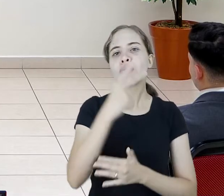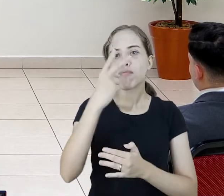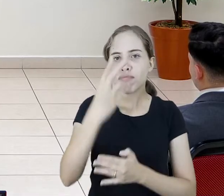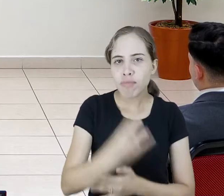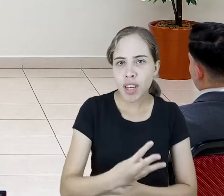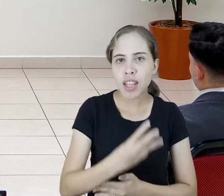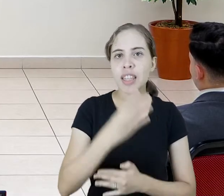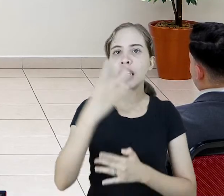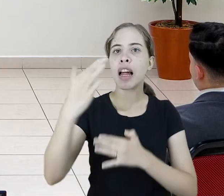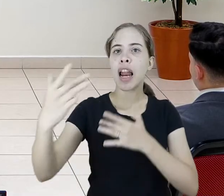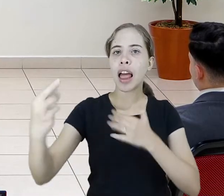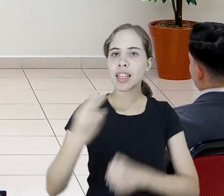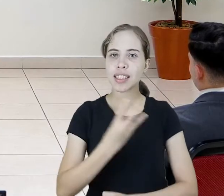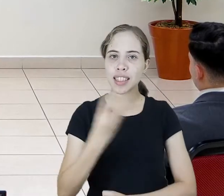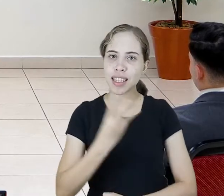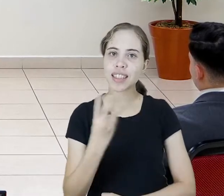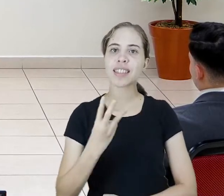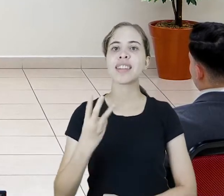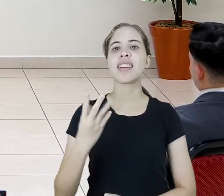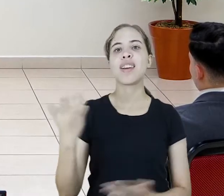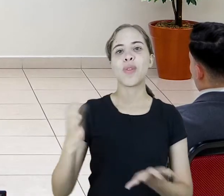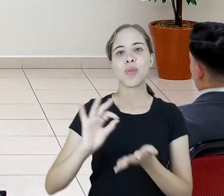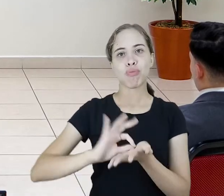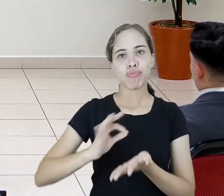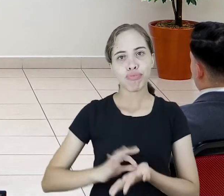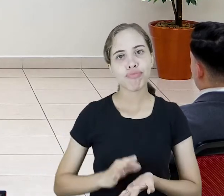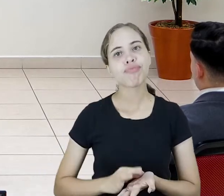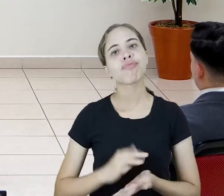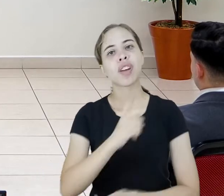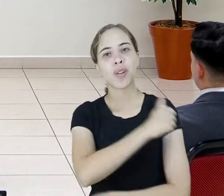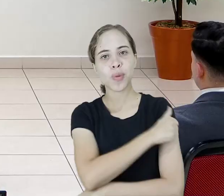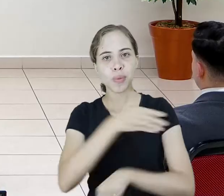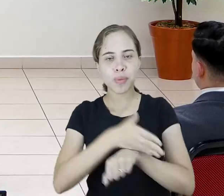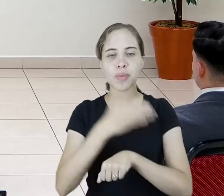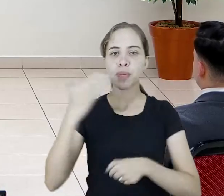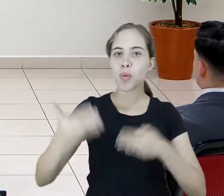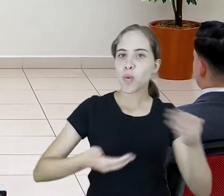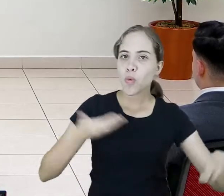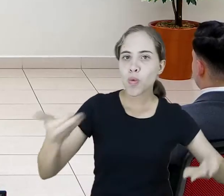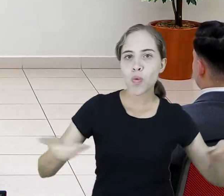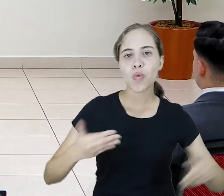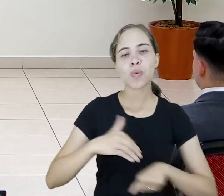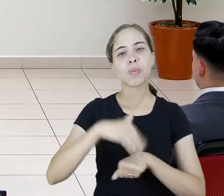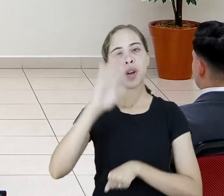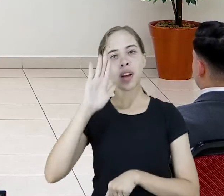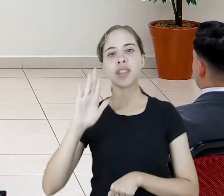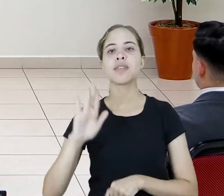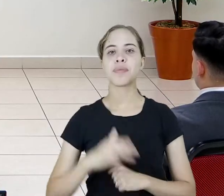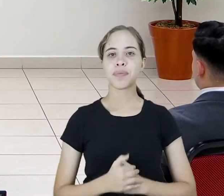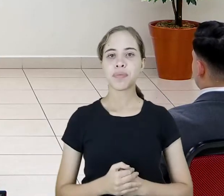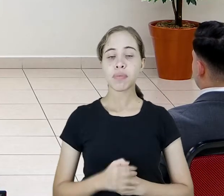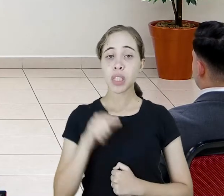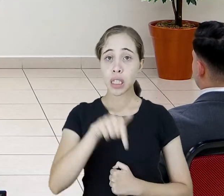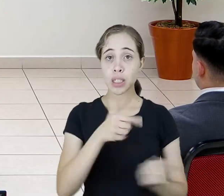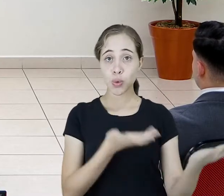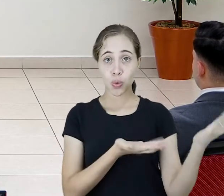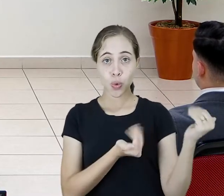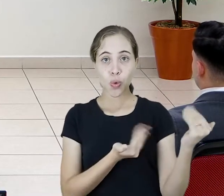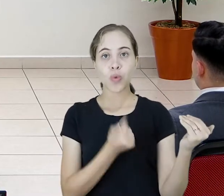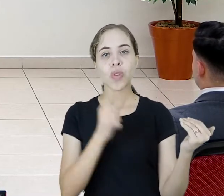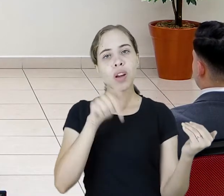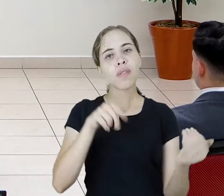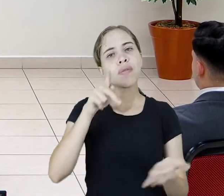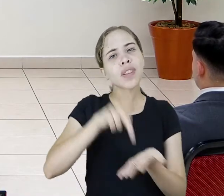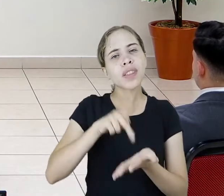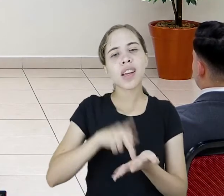ser 33 a partir do momento em que os jovens foram convidando uns aos outros. Esses jovens são